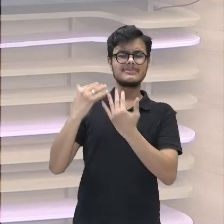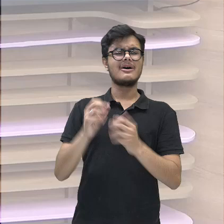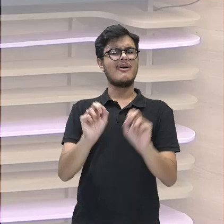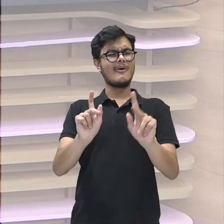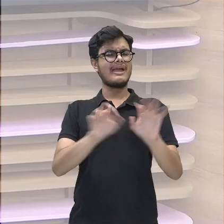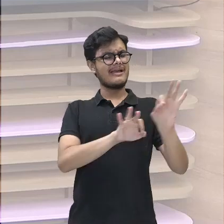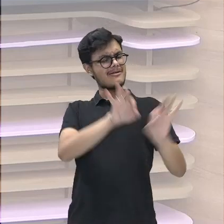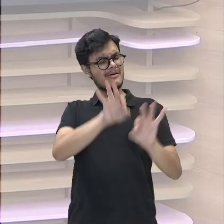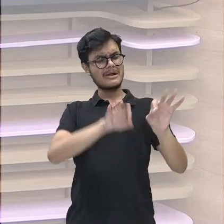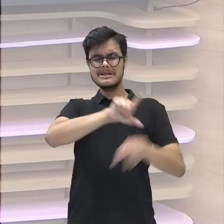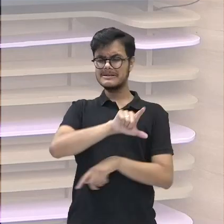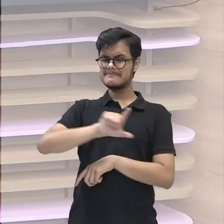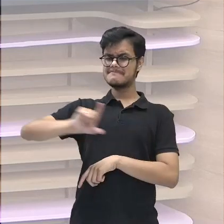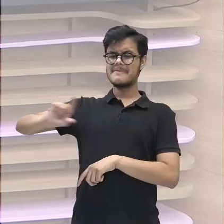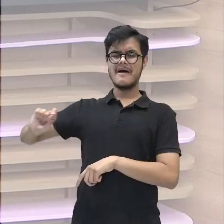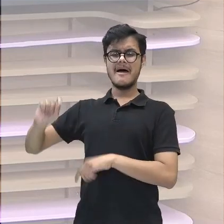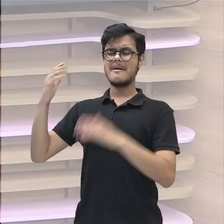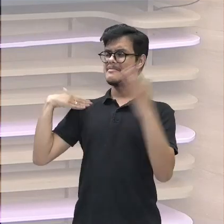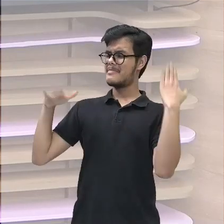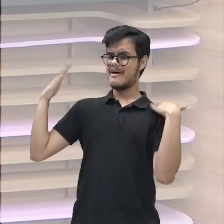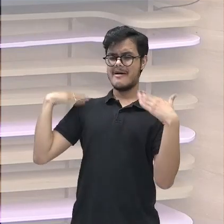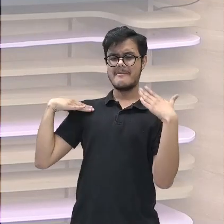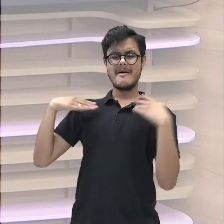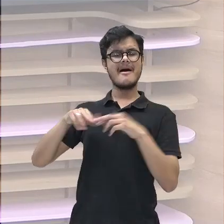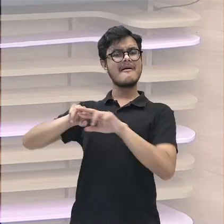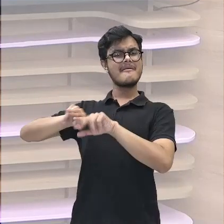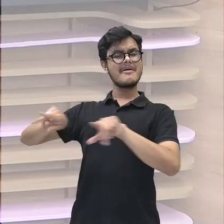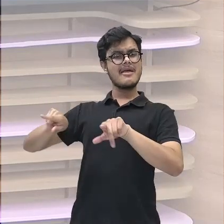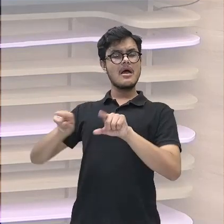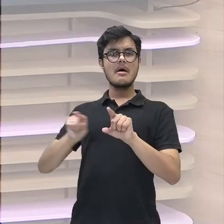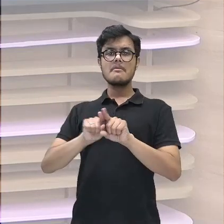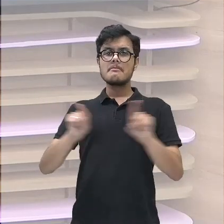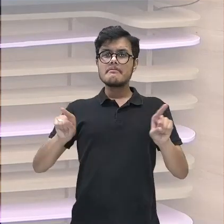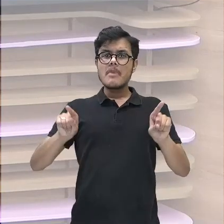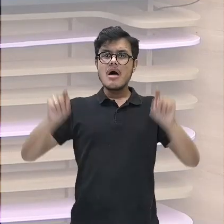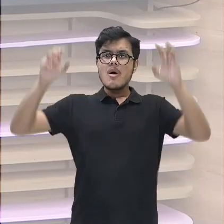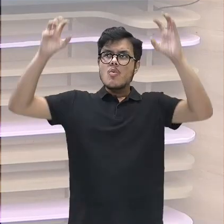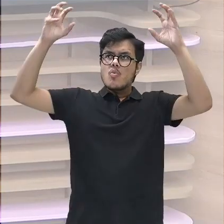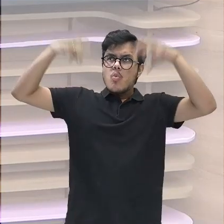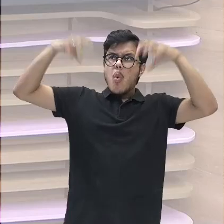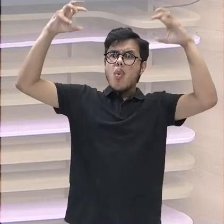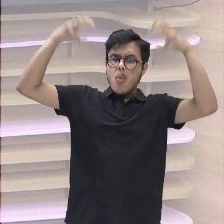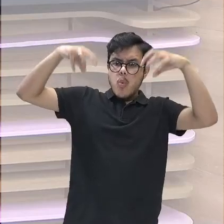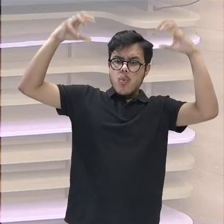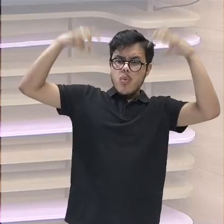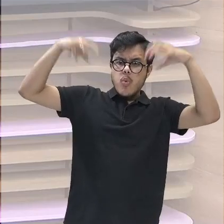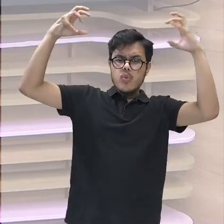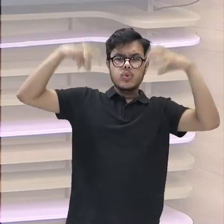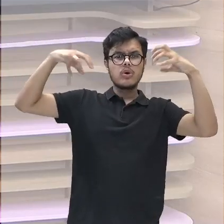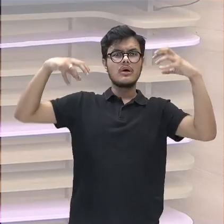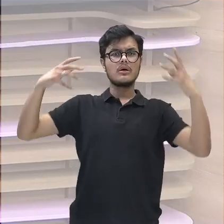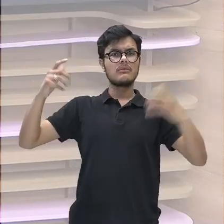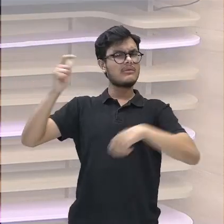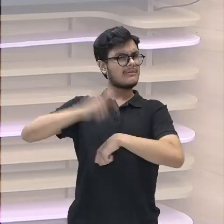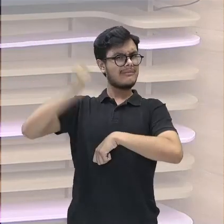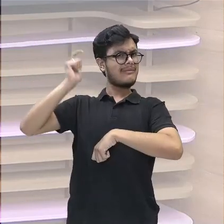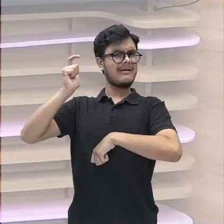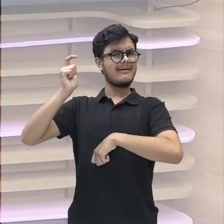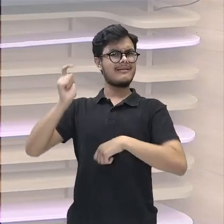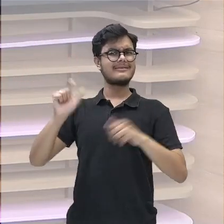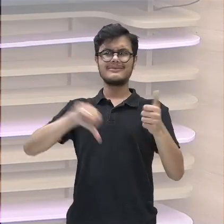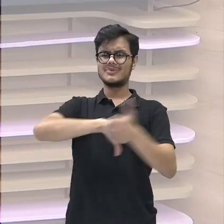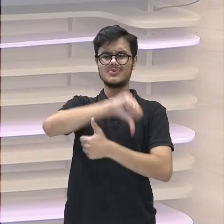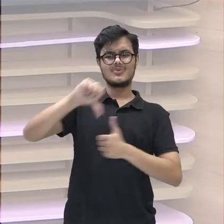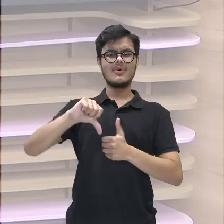programa, sai, né, para realizar algumas atividades e de repente vem aquela chuva repentina aí, mudando